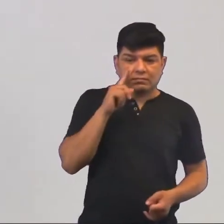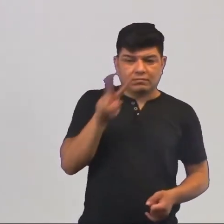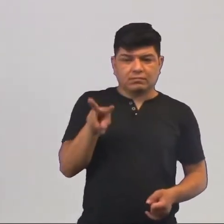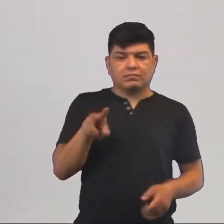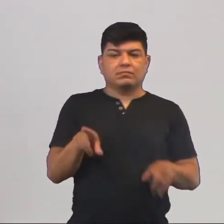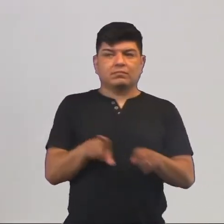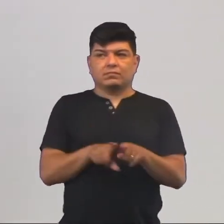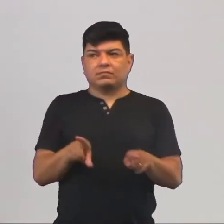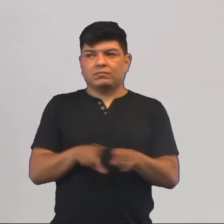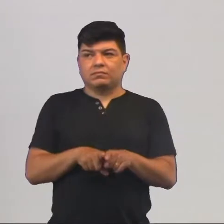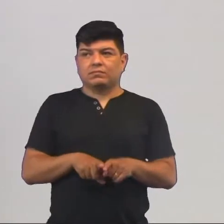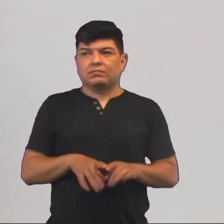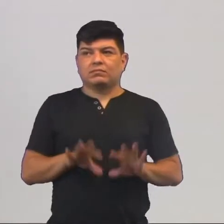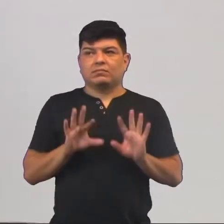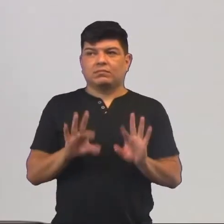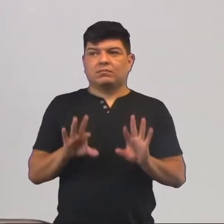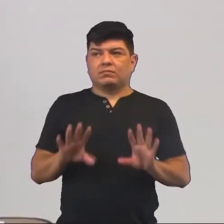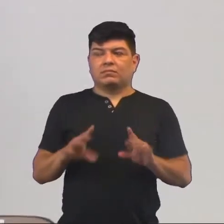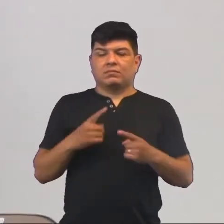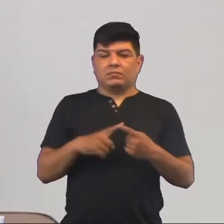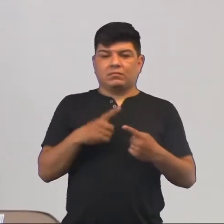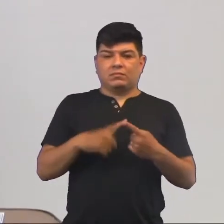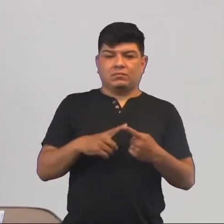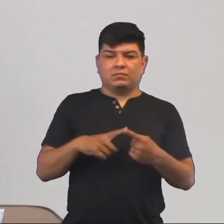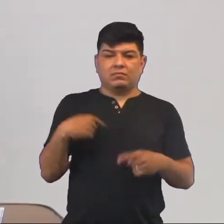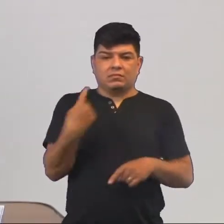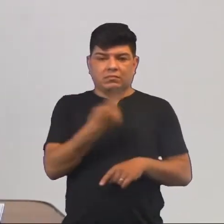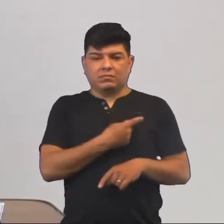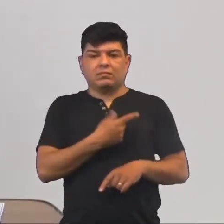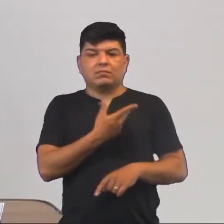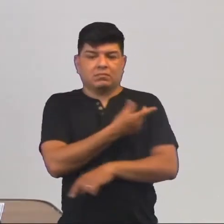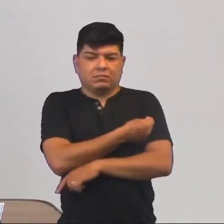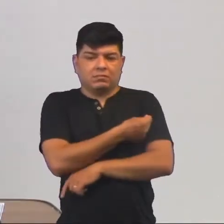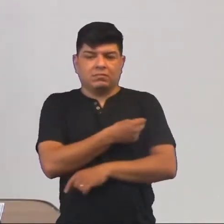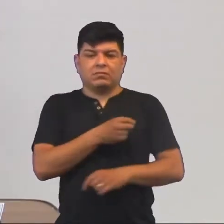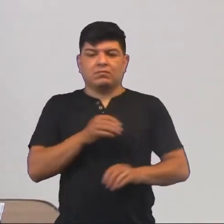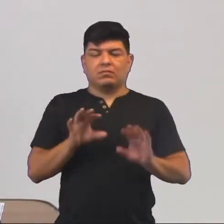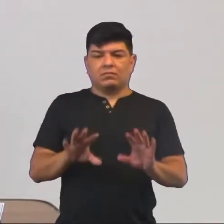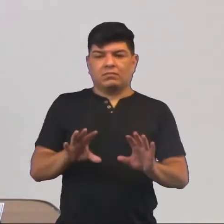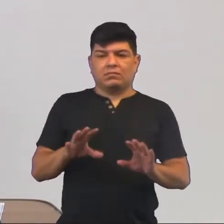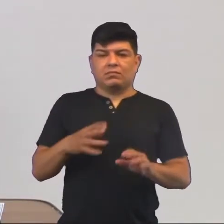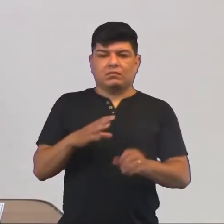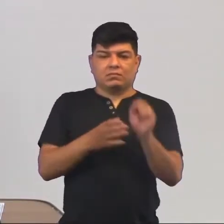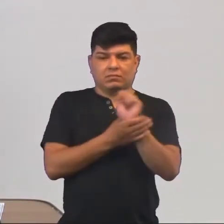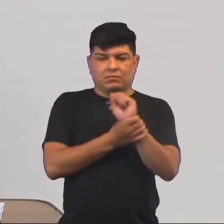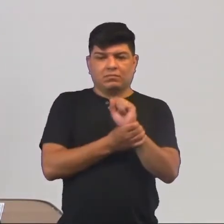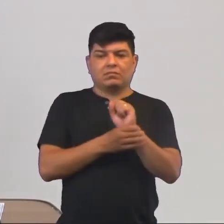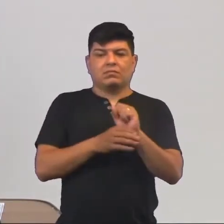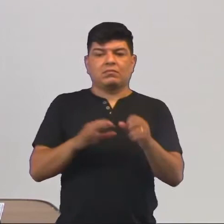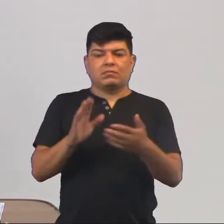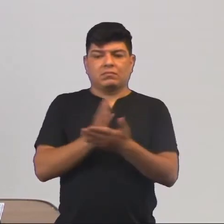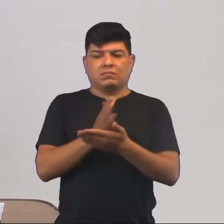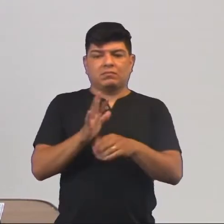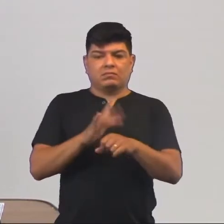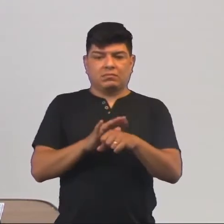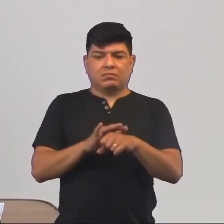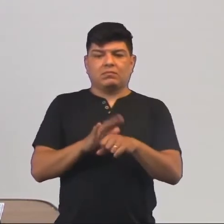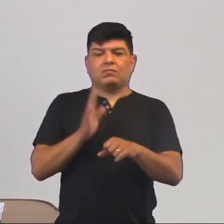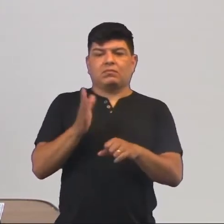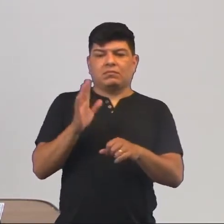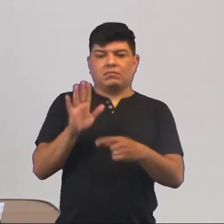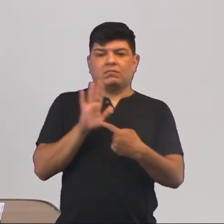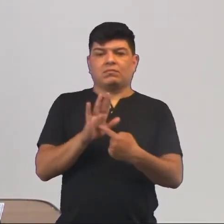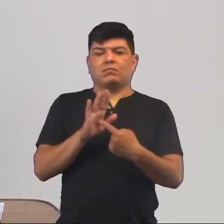ouvido, né, falar a respeito delas, porque são algumas que nós tomamos para poder nos proteger contra determinadas doenças que já